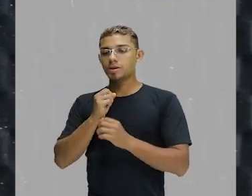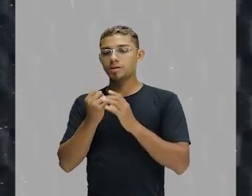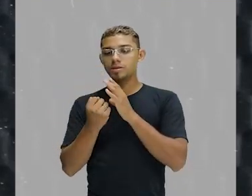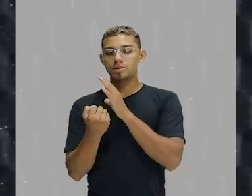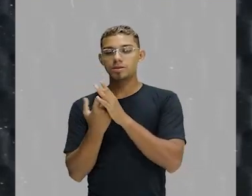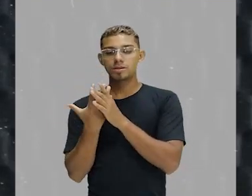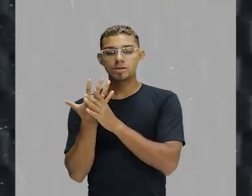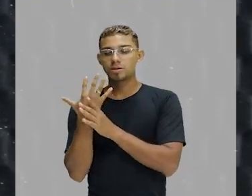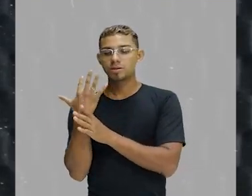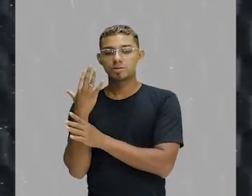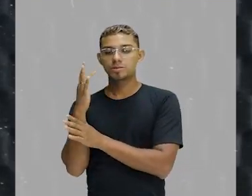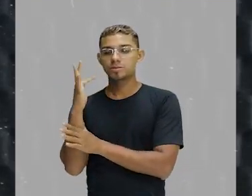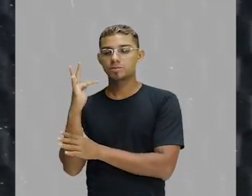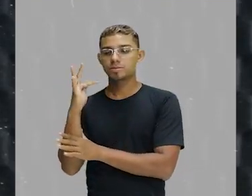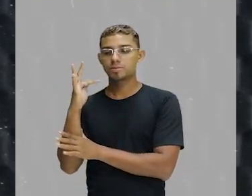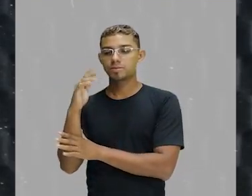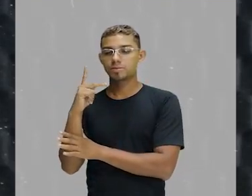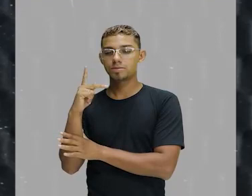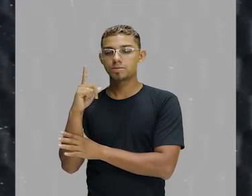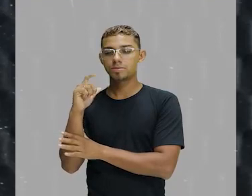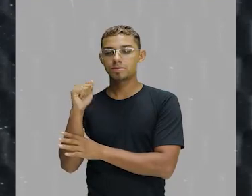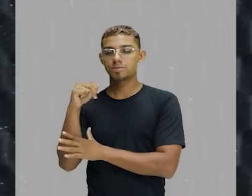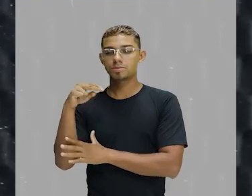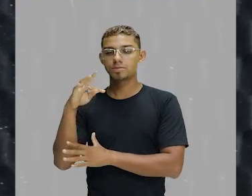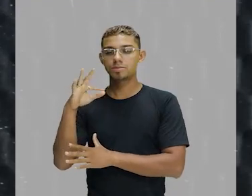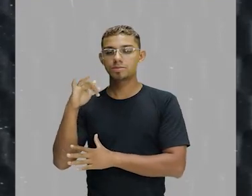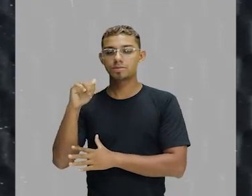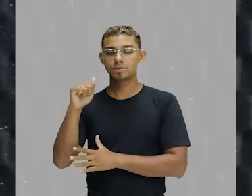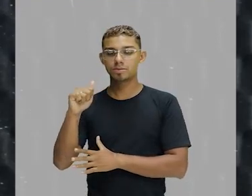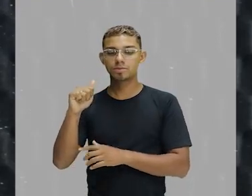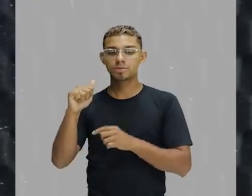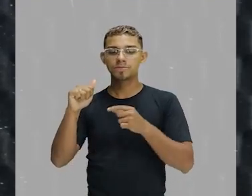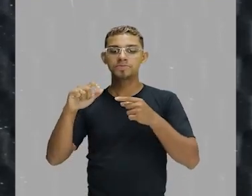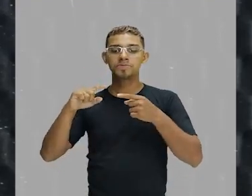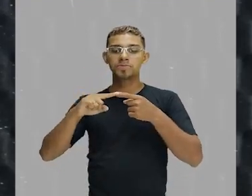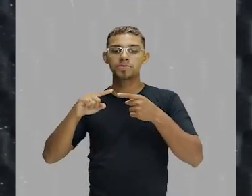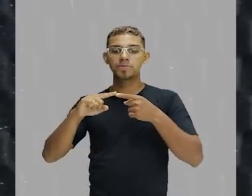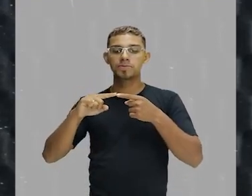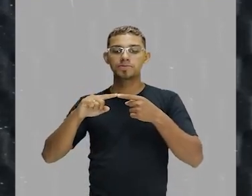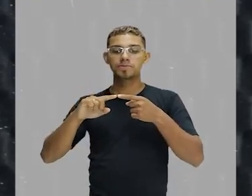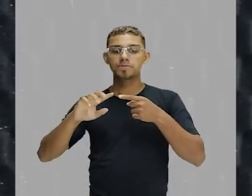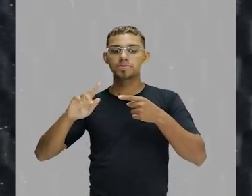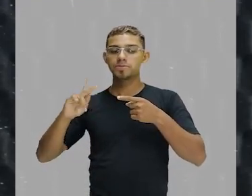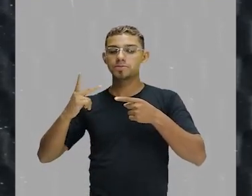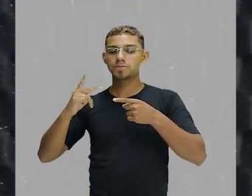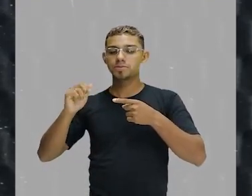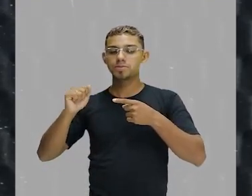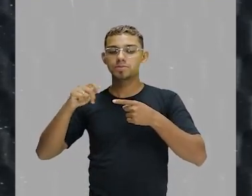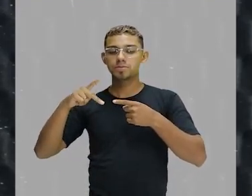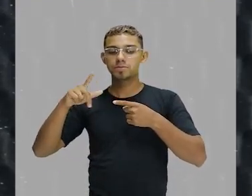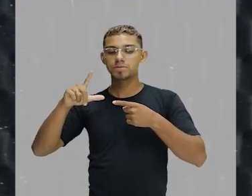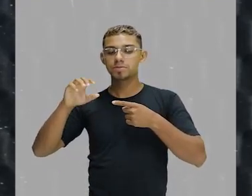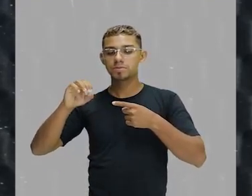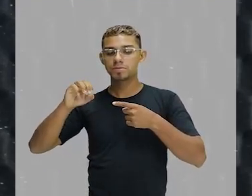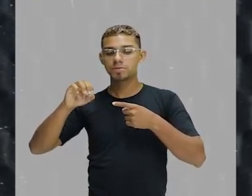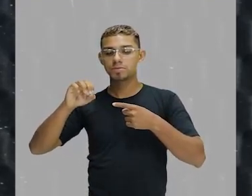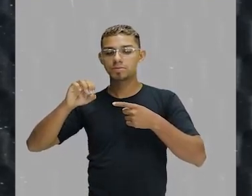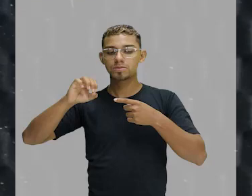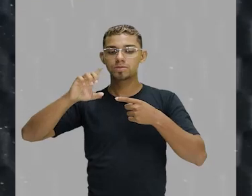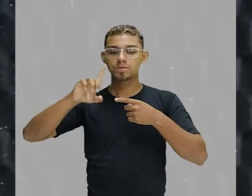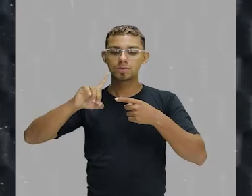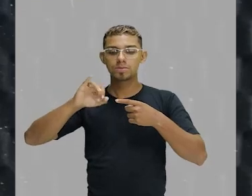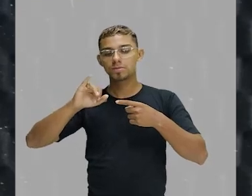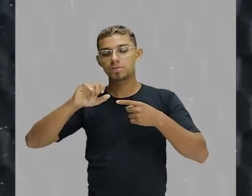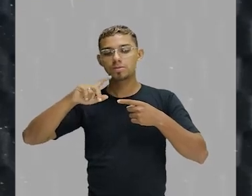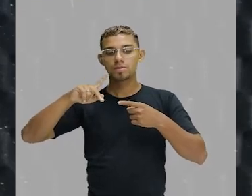elas possuem um ciclo de vida haplodiplonte, ou seja, existe um determinado momento do ciclo em que ela vai ter